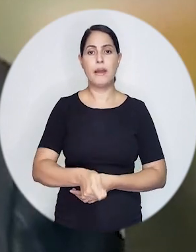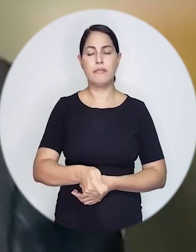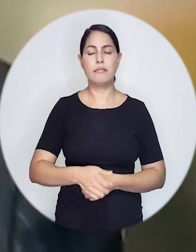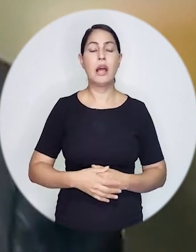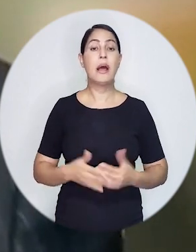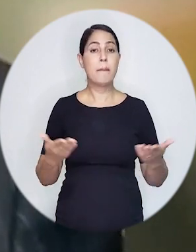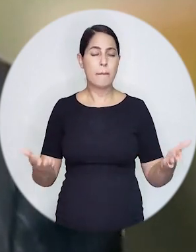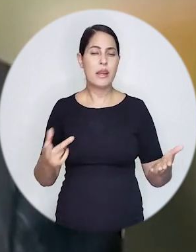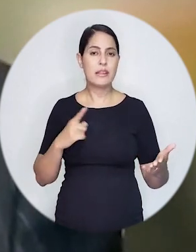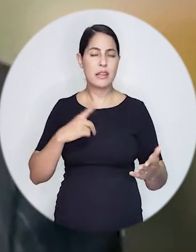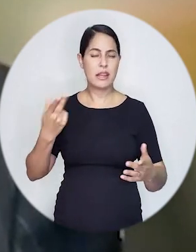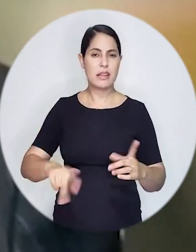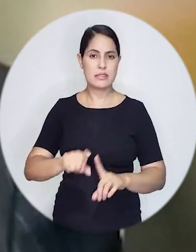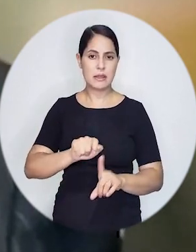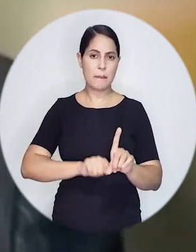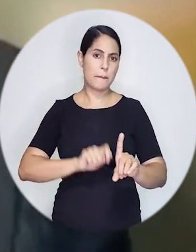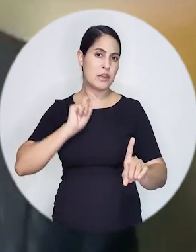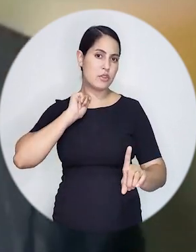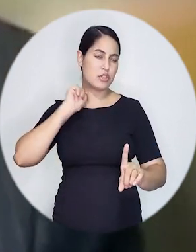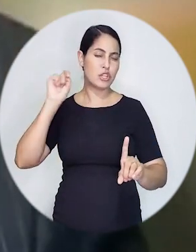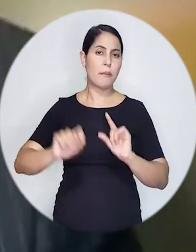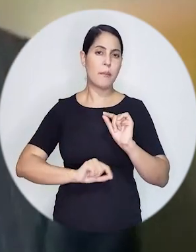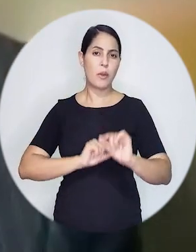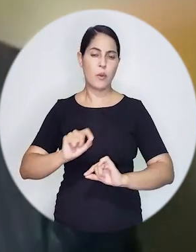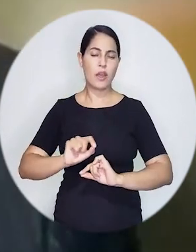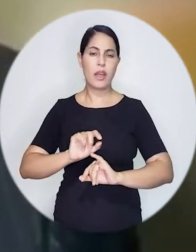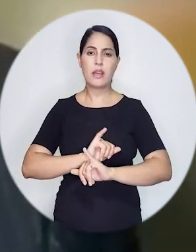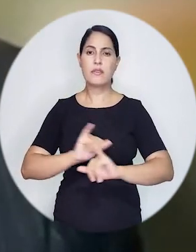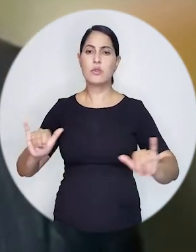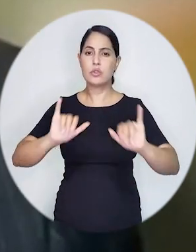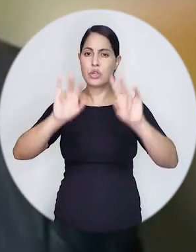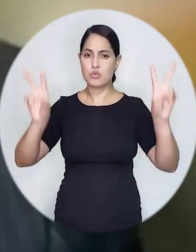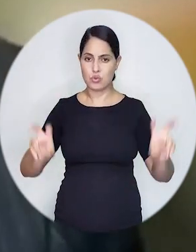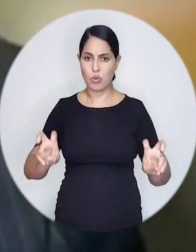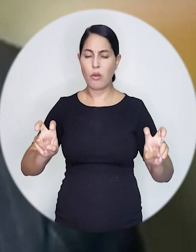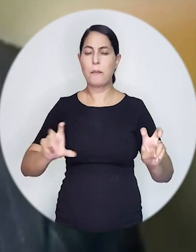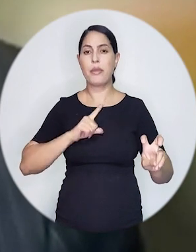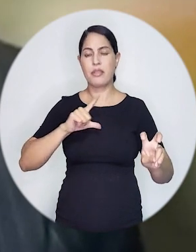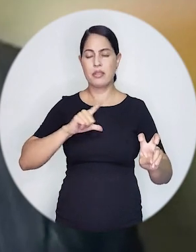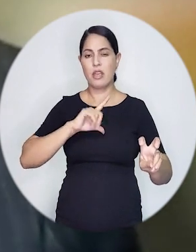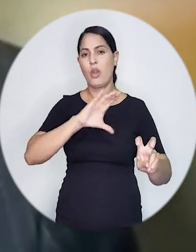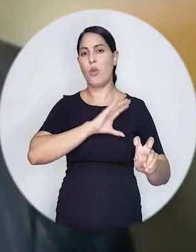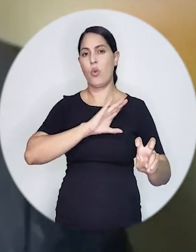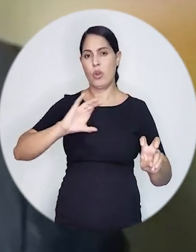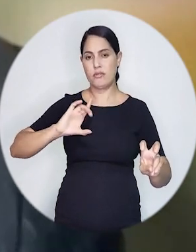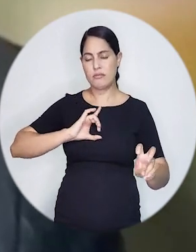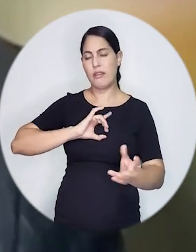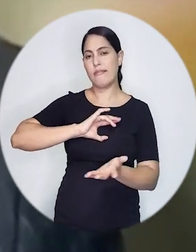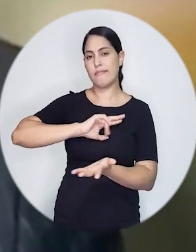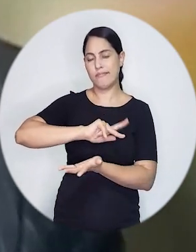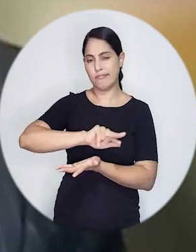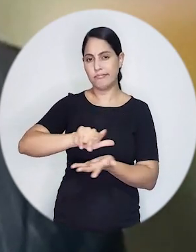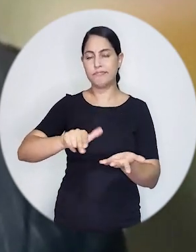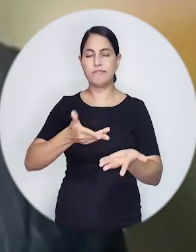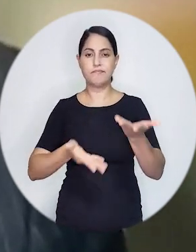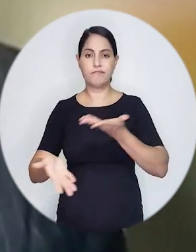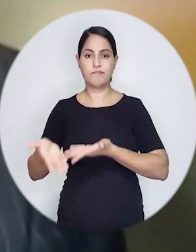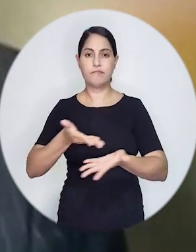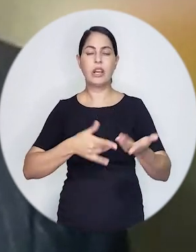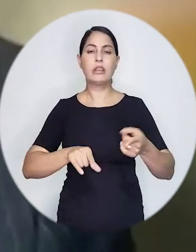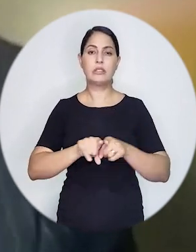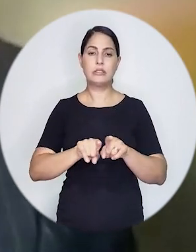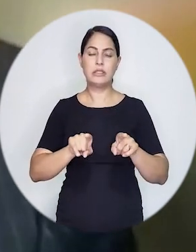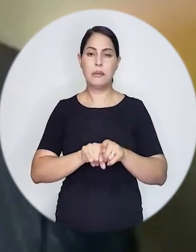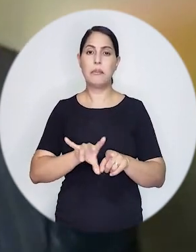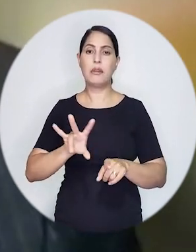preocupada agora em abril, mas não apenas no mês de abril, para a gente poder fazer uma coordenação com as